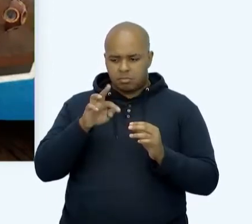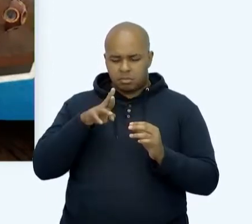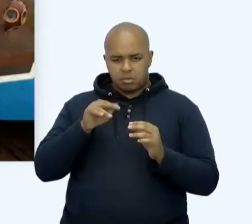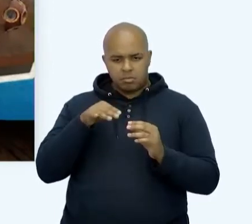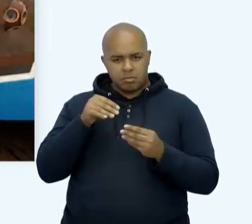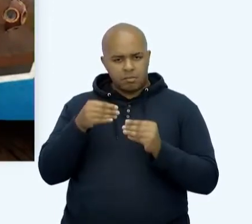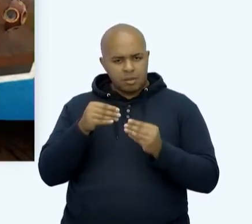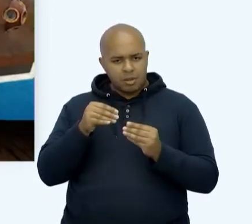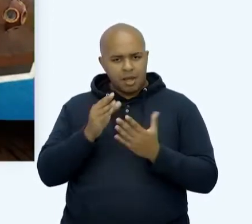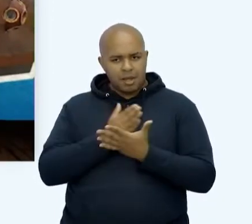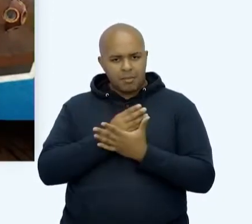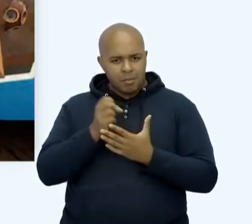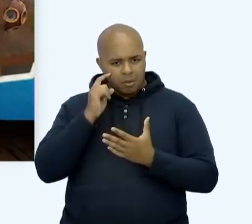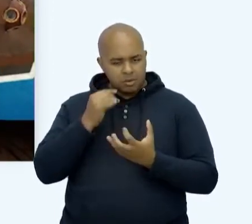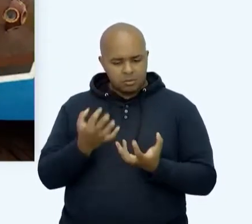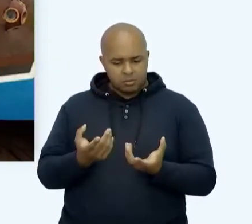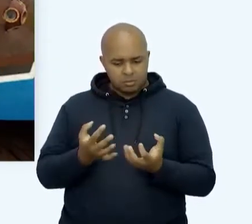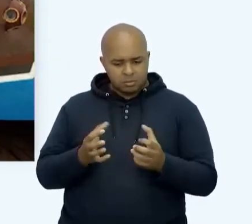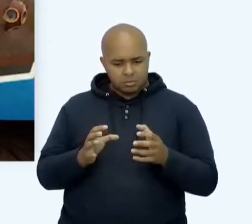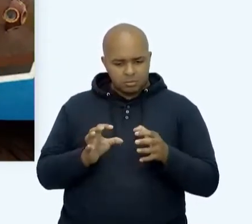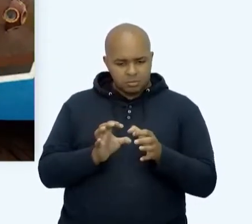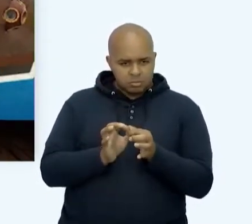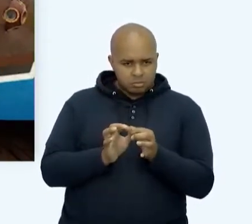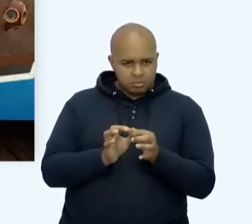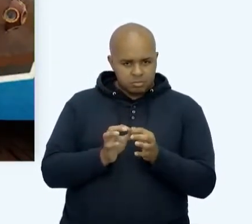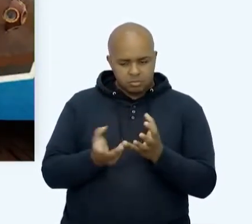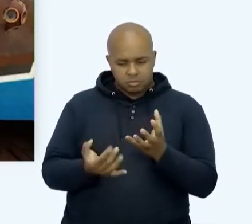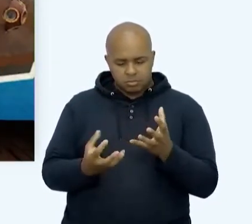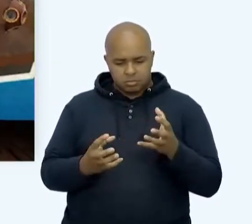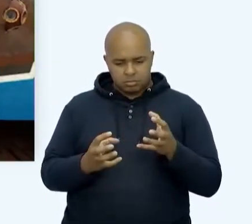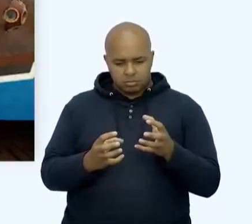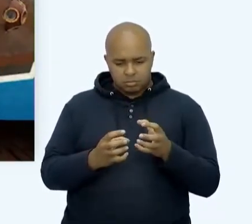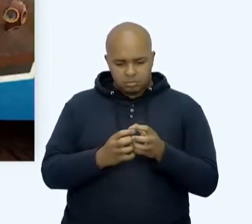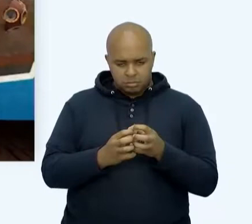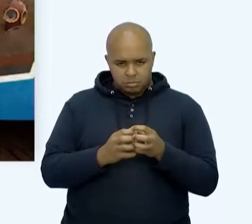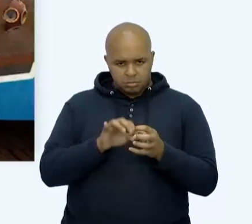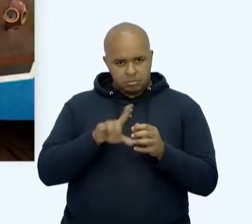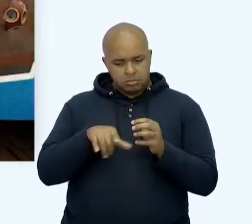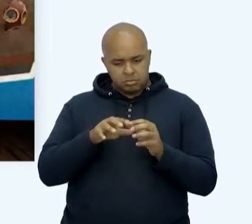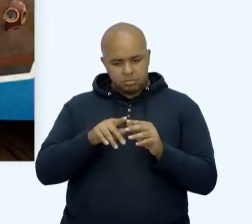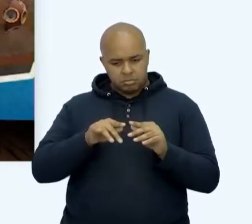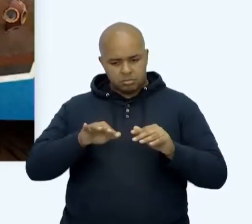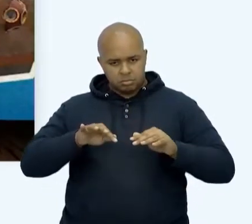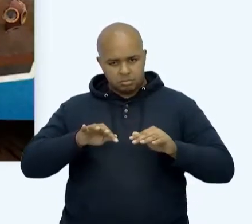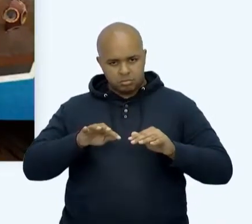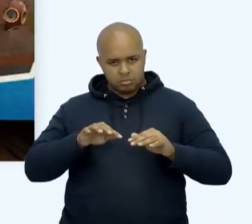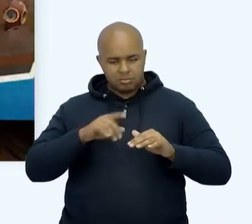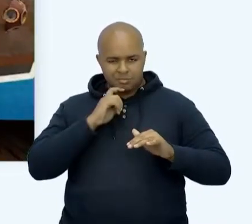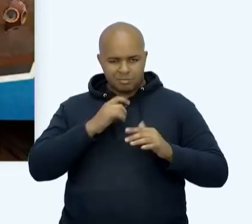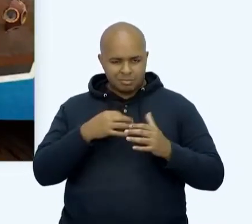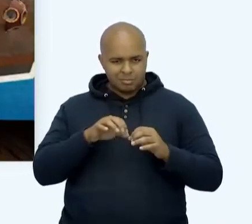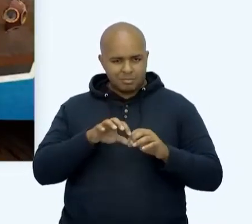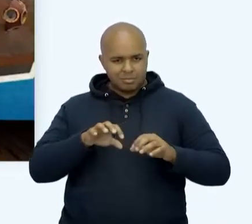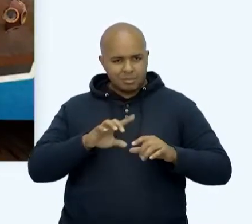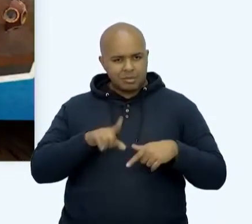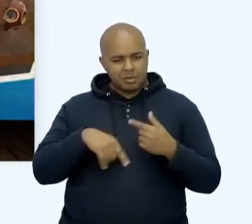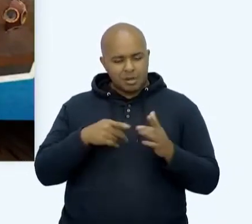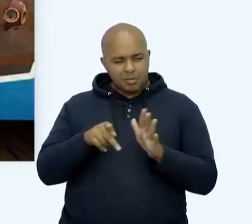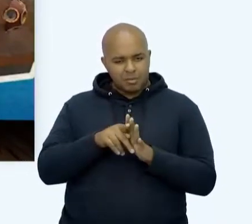termoplásticos, que são aqueles que podem ser fundidos por aquecimento e solidificados por resfriamento, e por isso